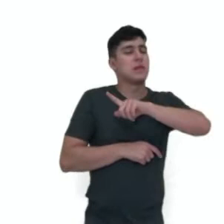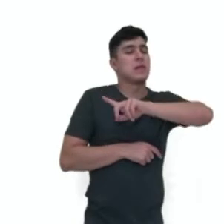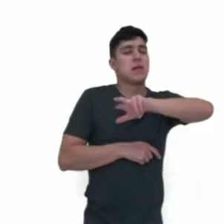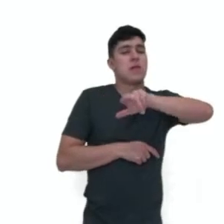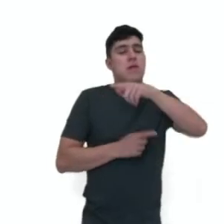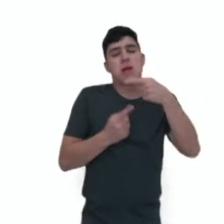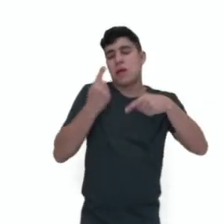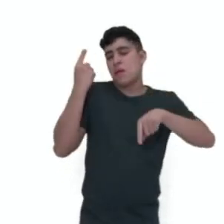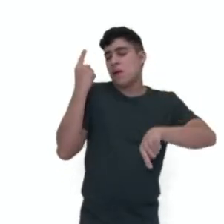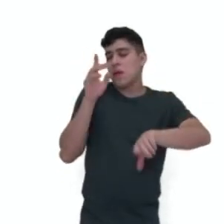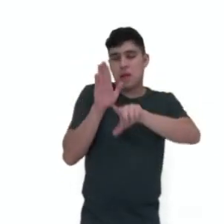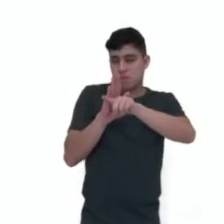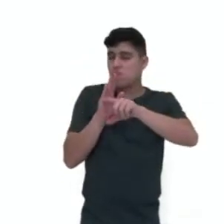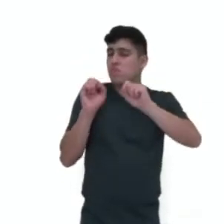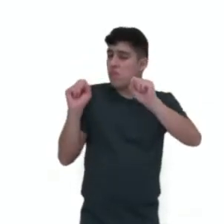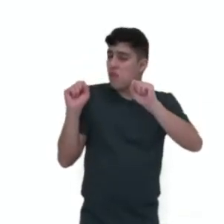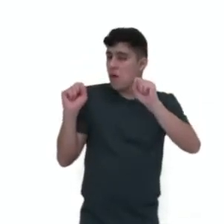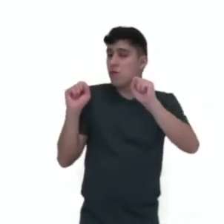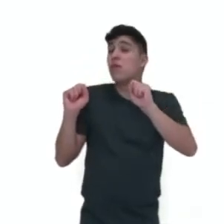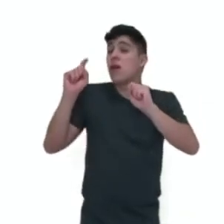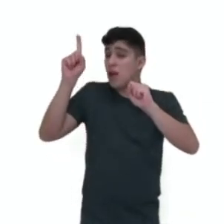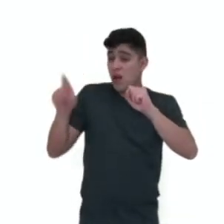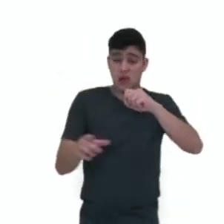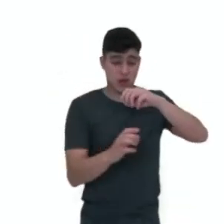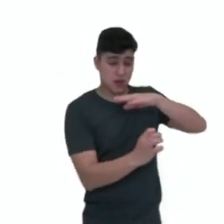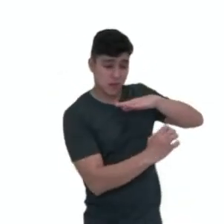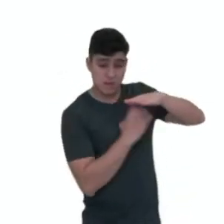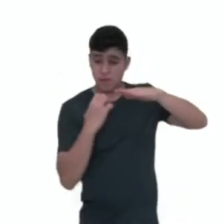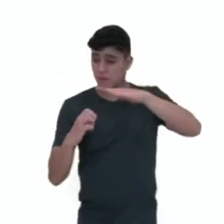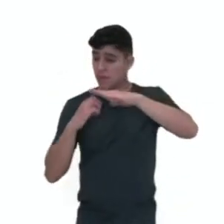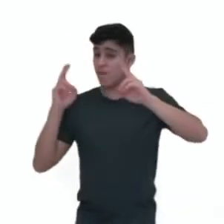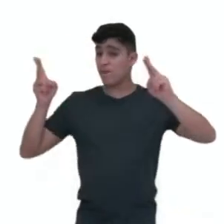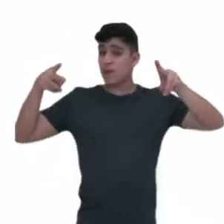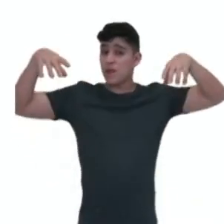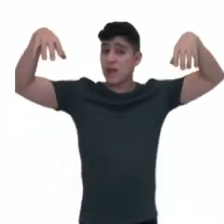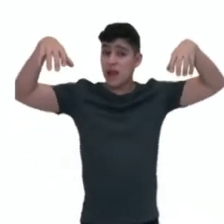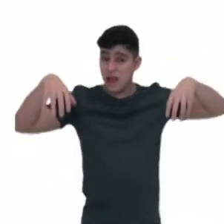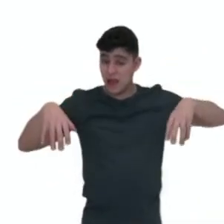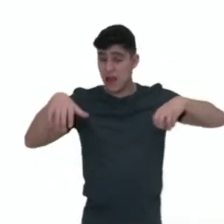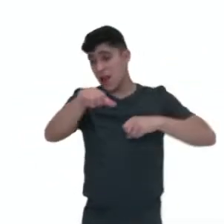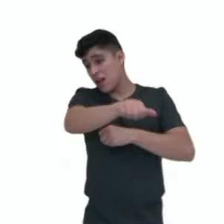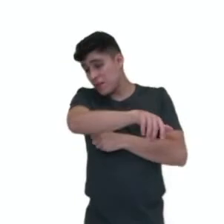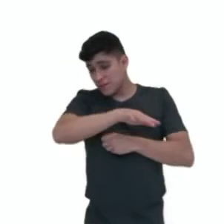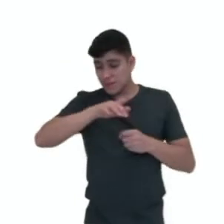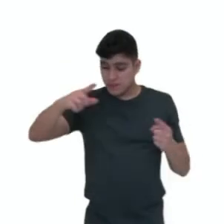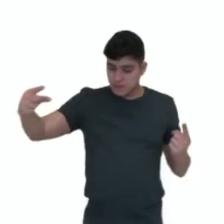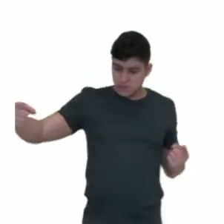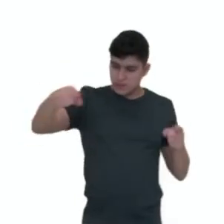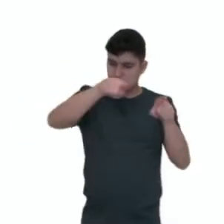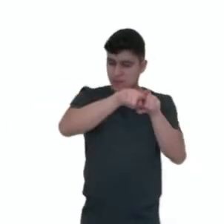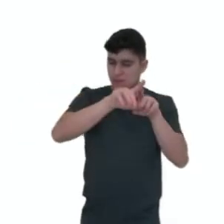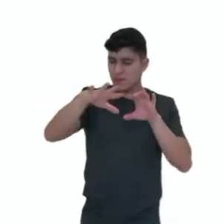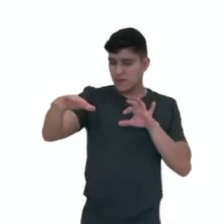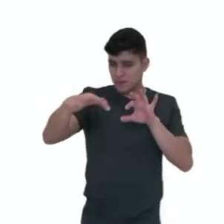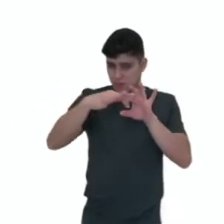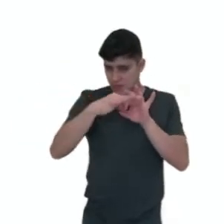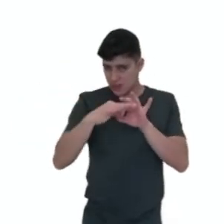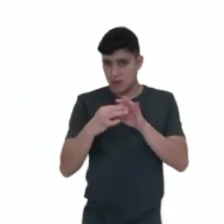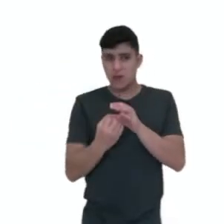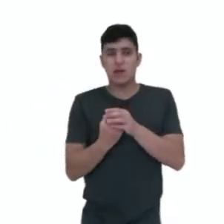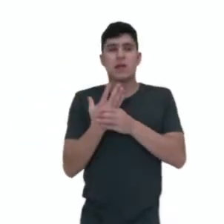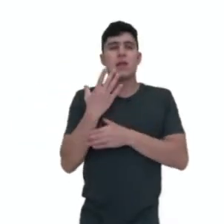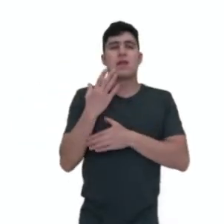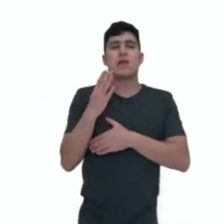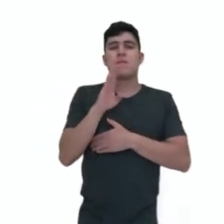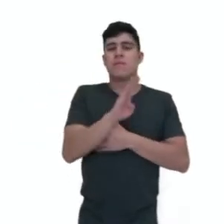necessariamente legal, são duas empresas do mesmo setor que se fundiram em uma nova